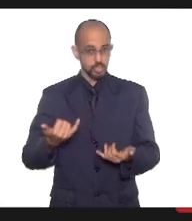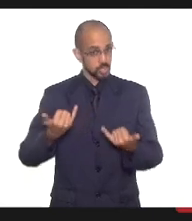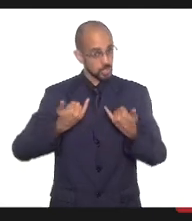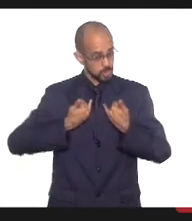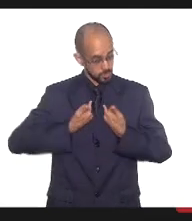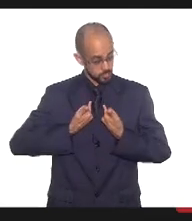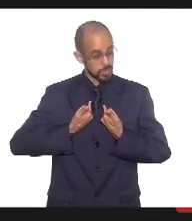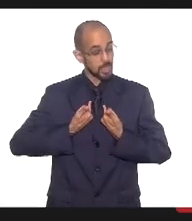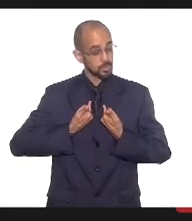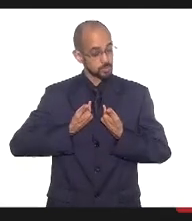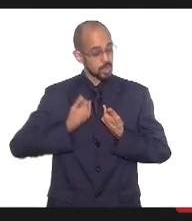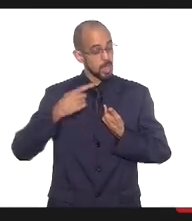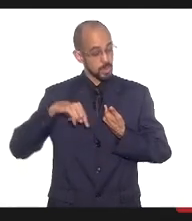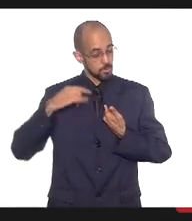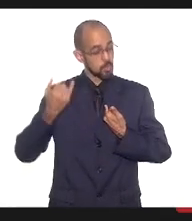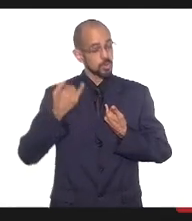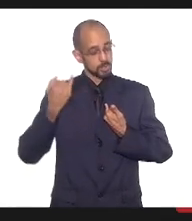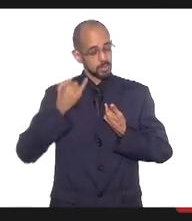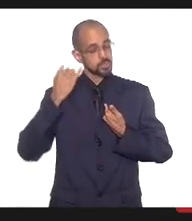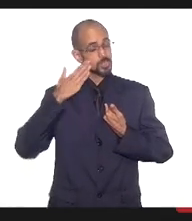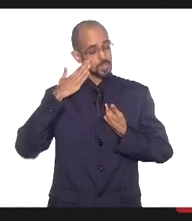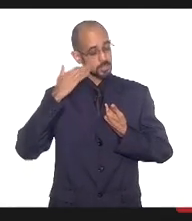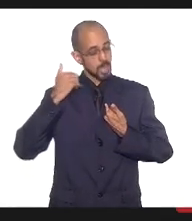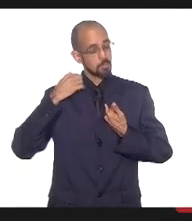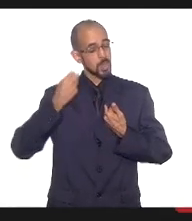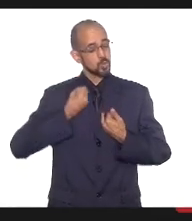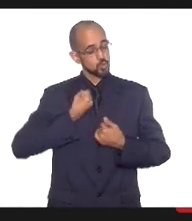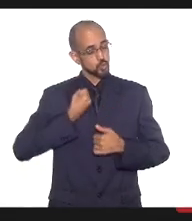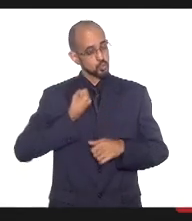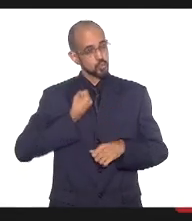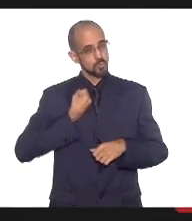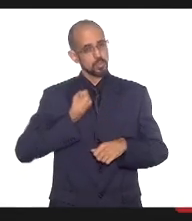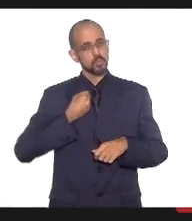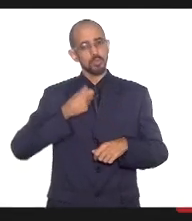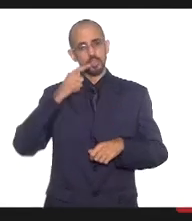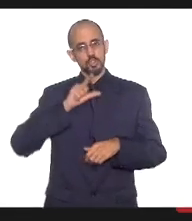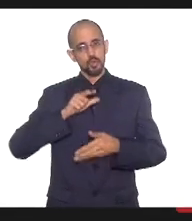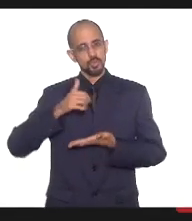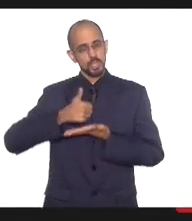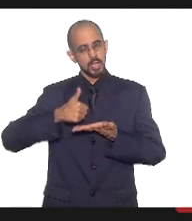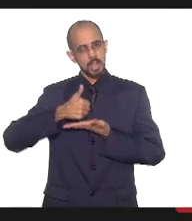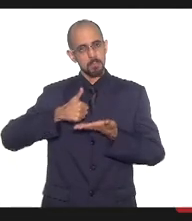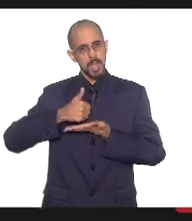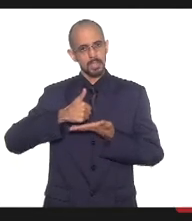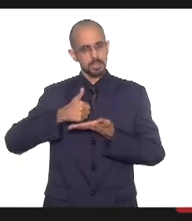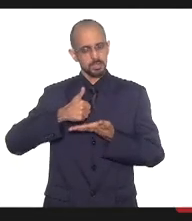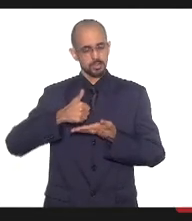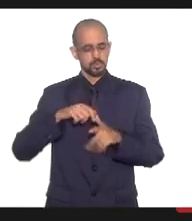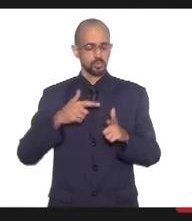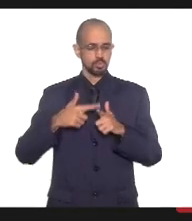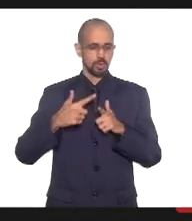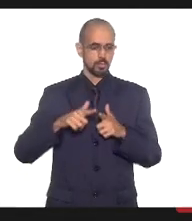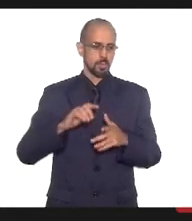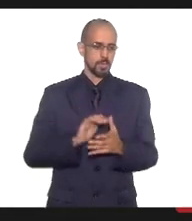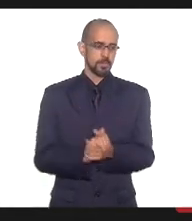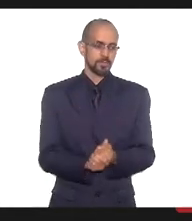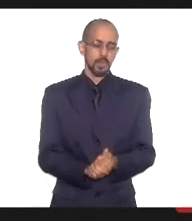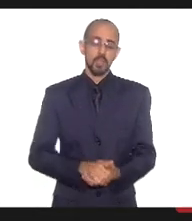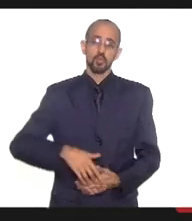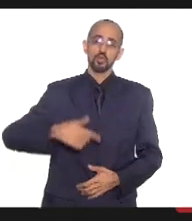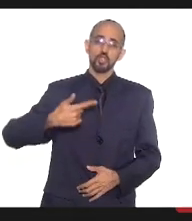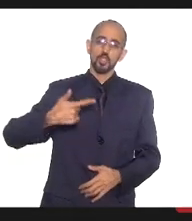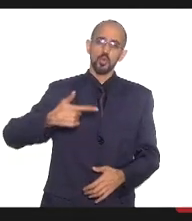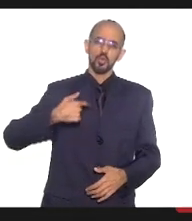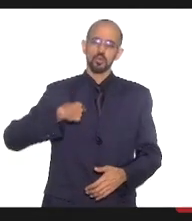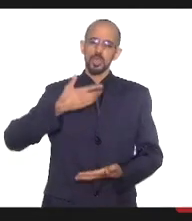levantar estatísticas sobre isso é para gente fundamentar a nossa questão EA segunda que eu falo porque